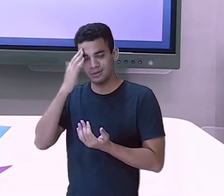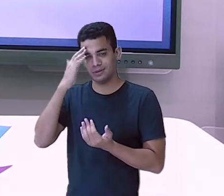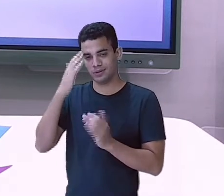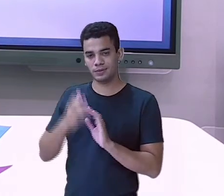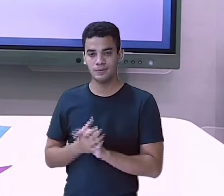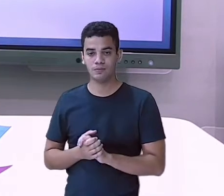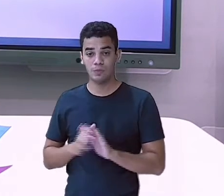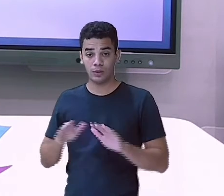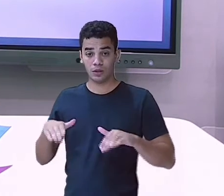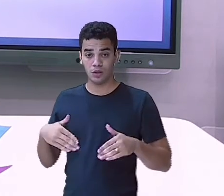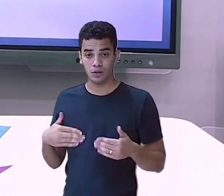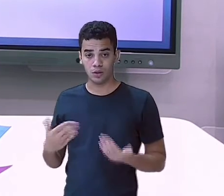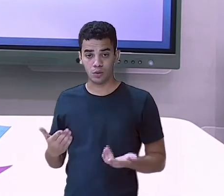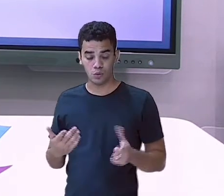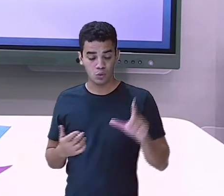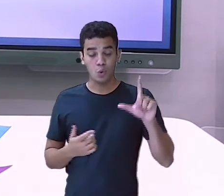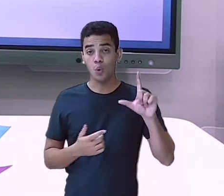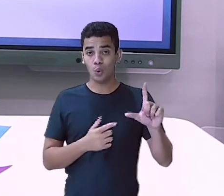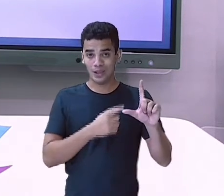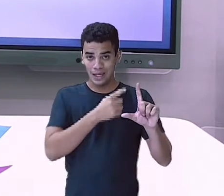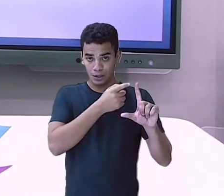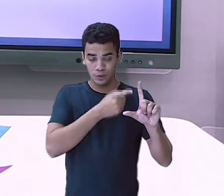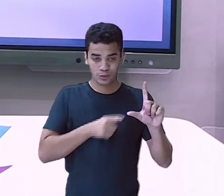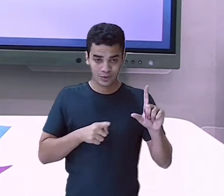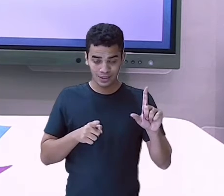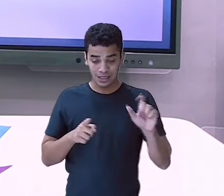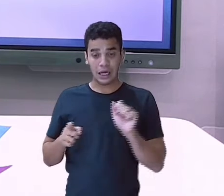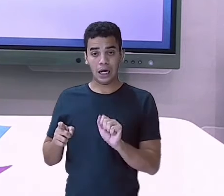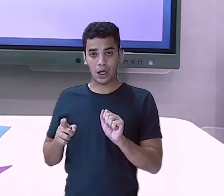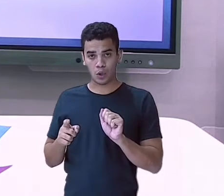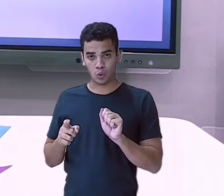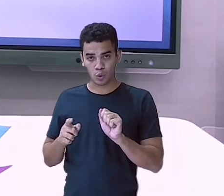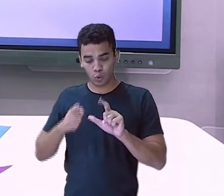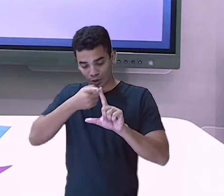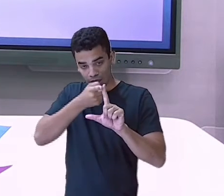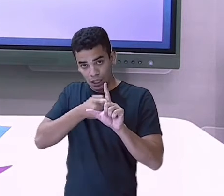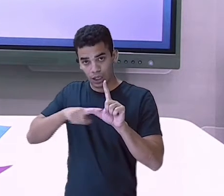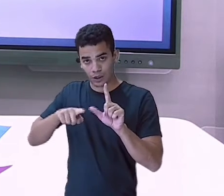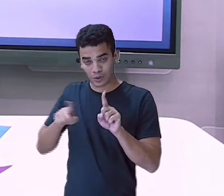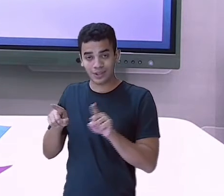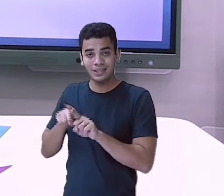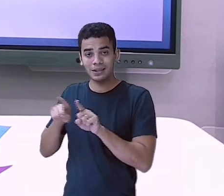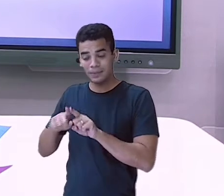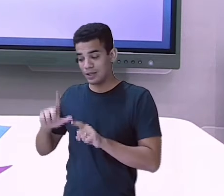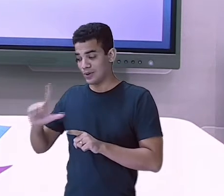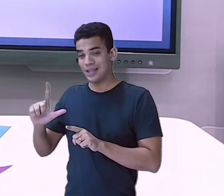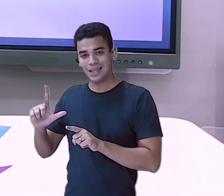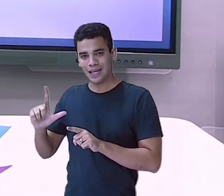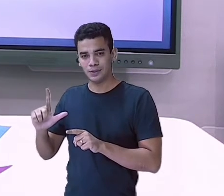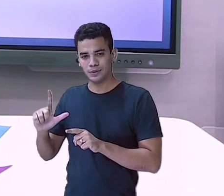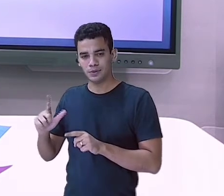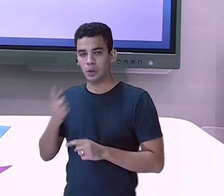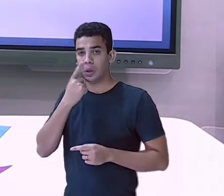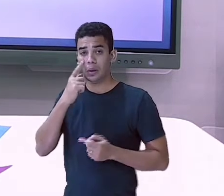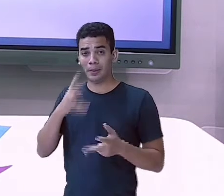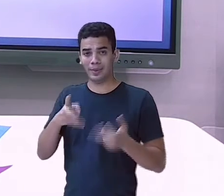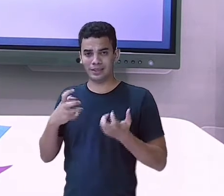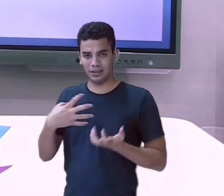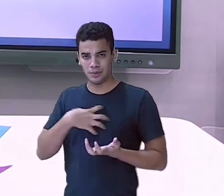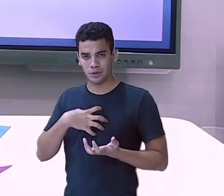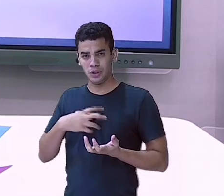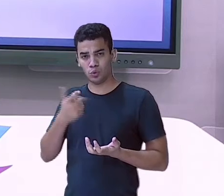é o caso lado, ângulo, lado. Outro caso de